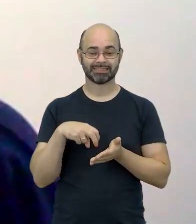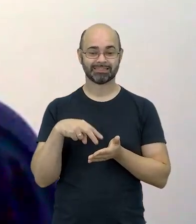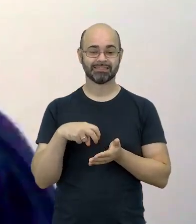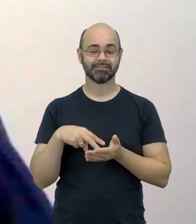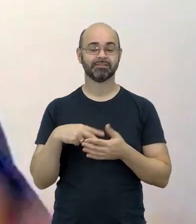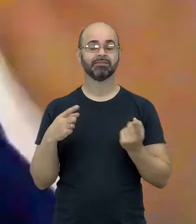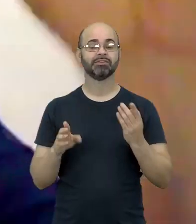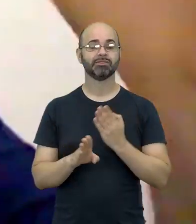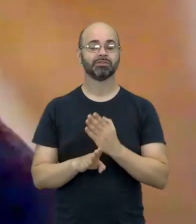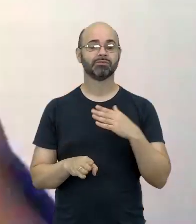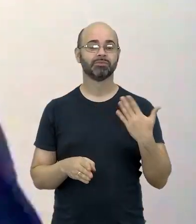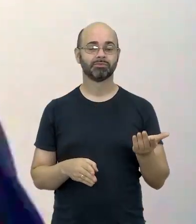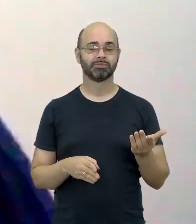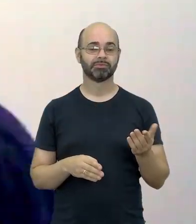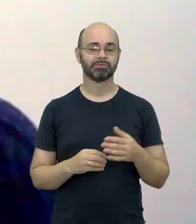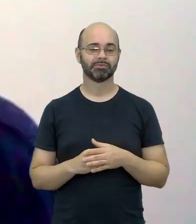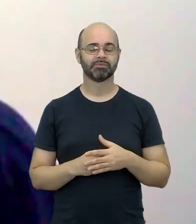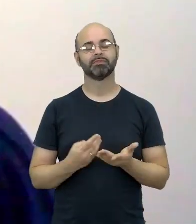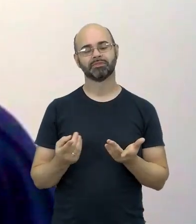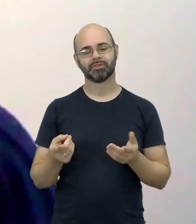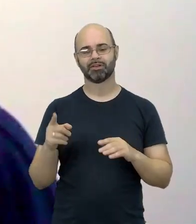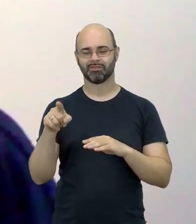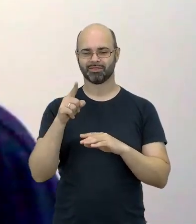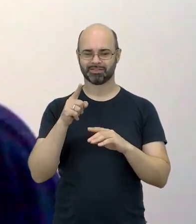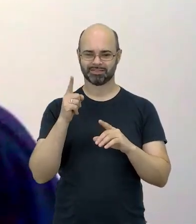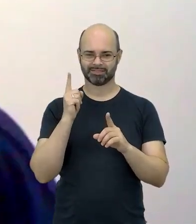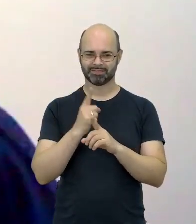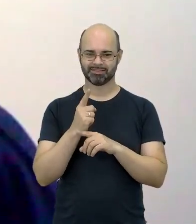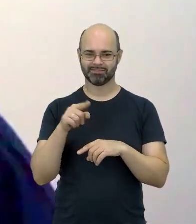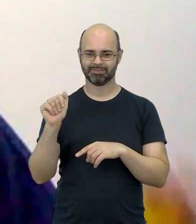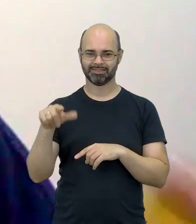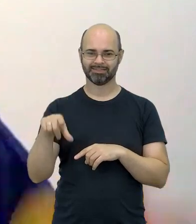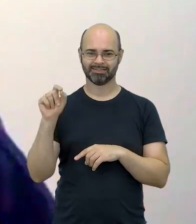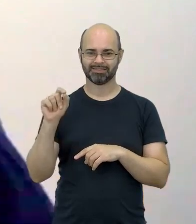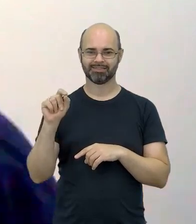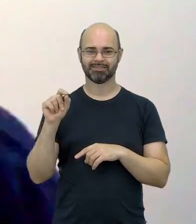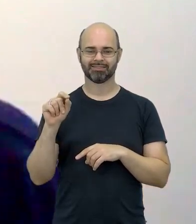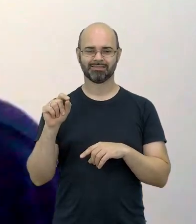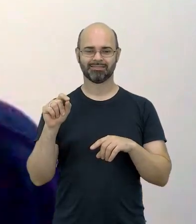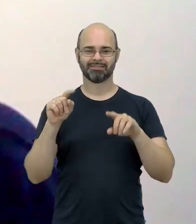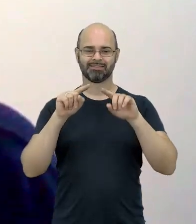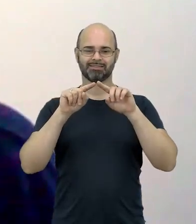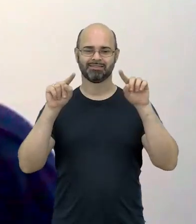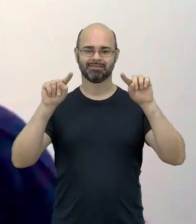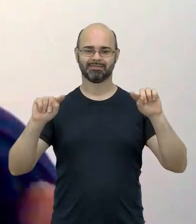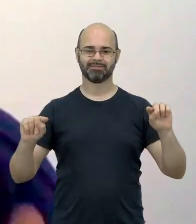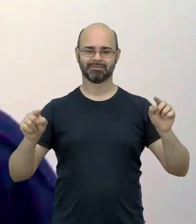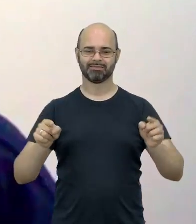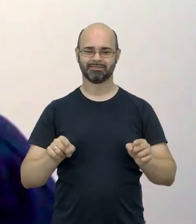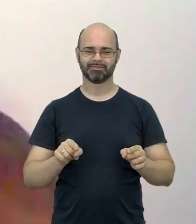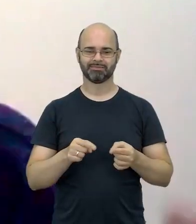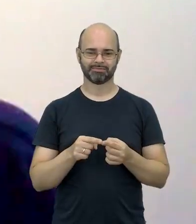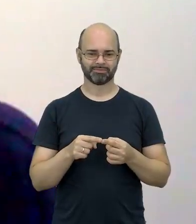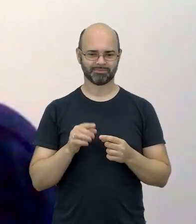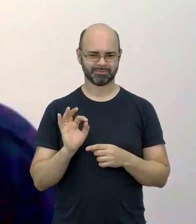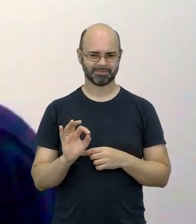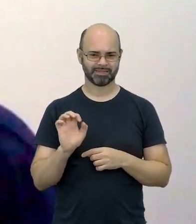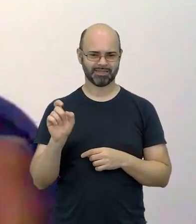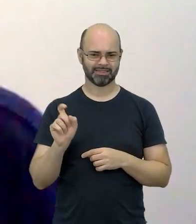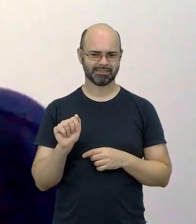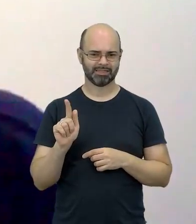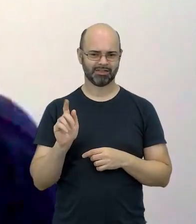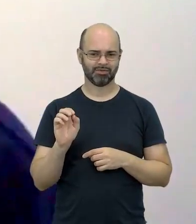que você descobriu? Descobri que a figura que você tinha selecionado era o hexágono. Então, a ideia, no